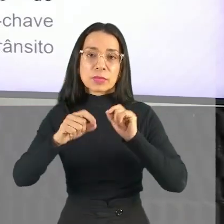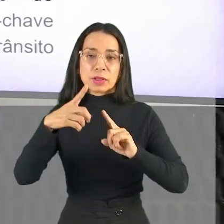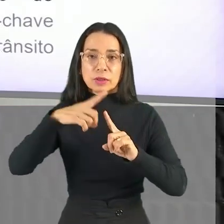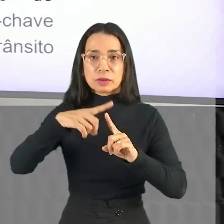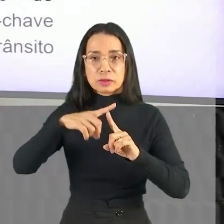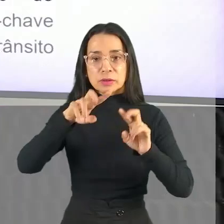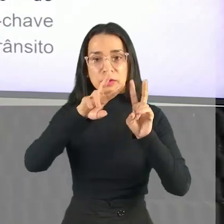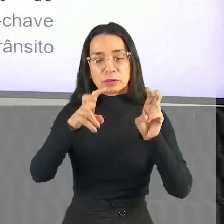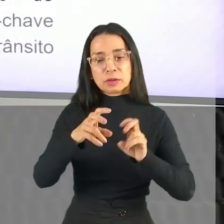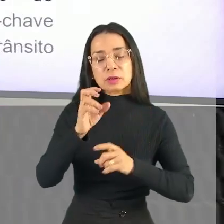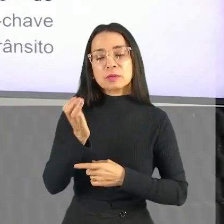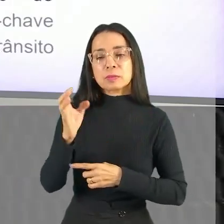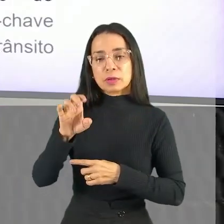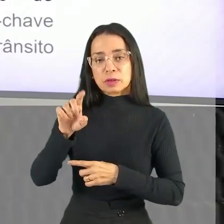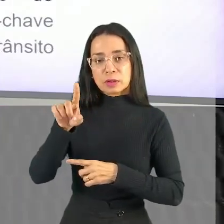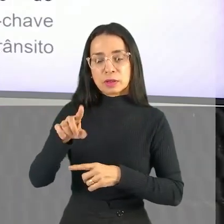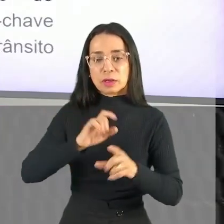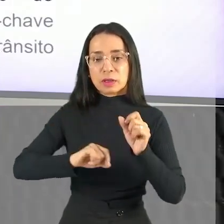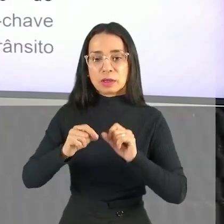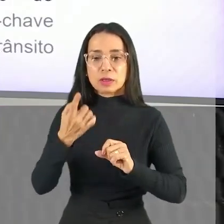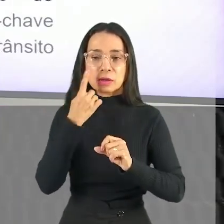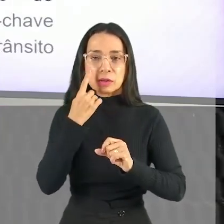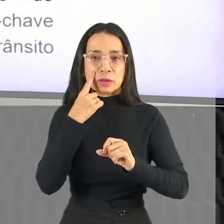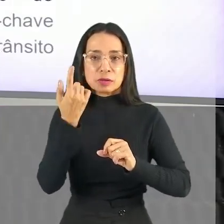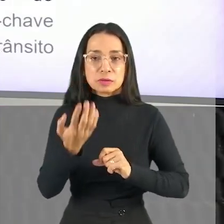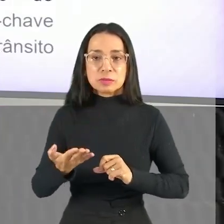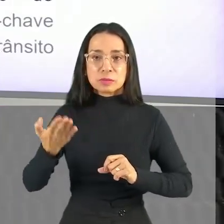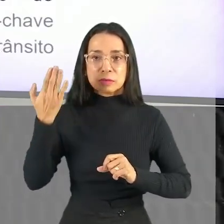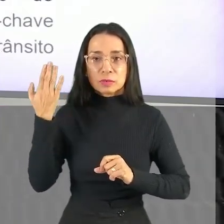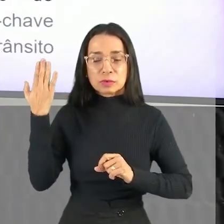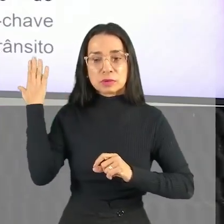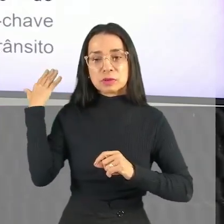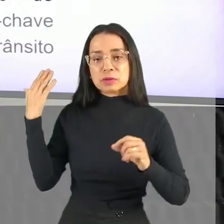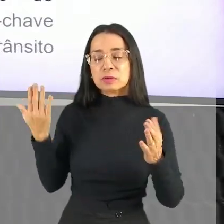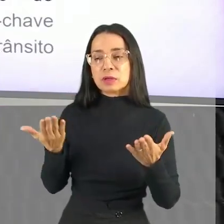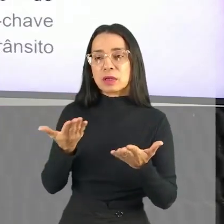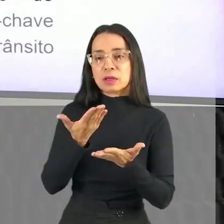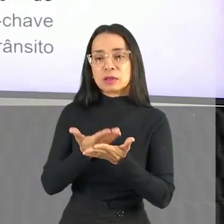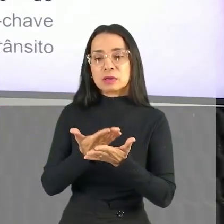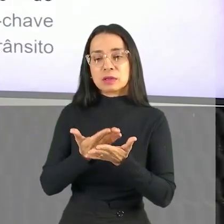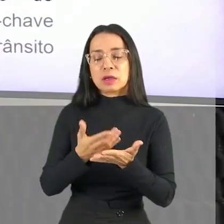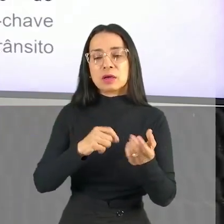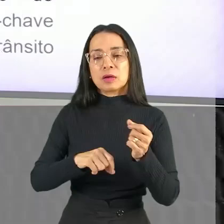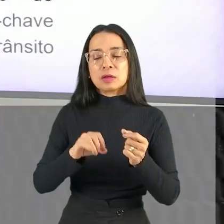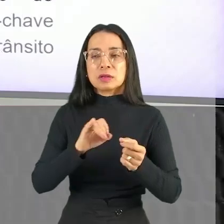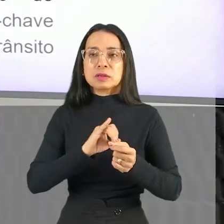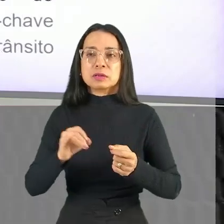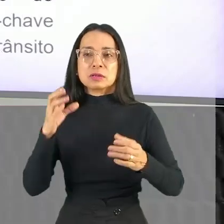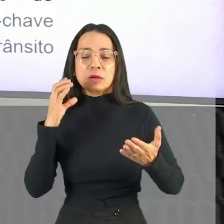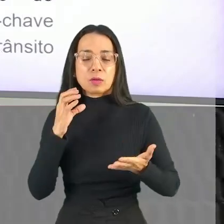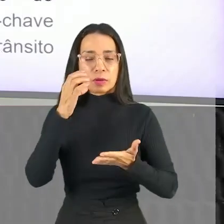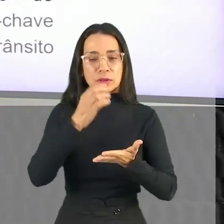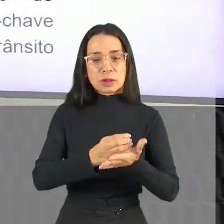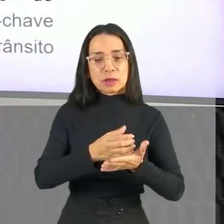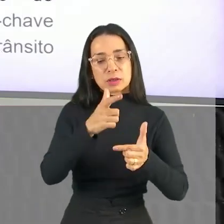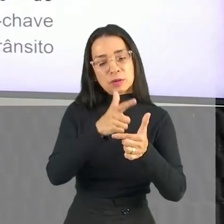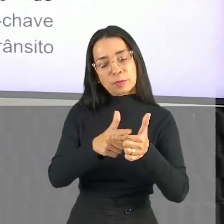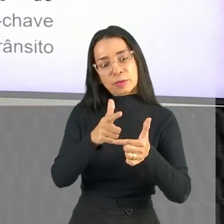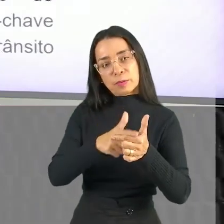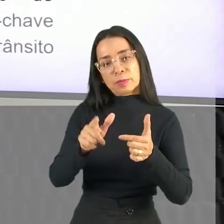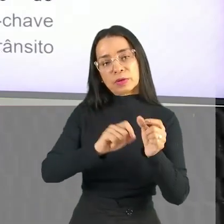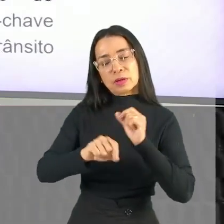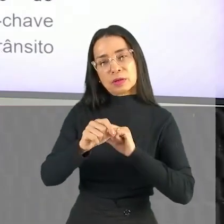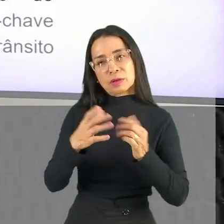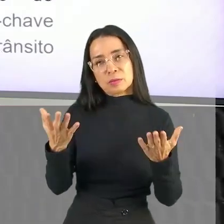de tema é, que nós vimos nas aulas anteriores, se é um tema tese, se é um tema problema, se é um tema